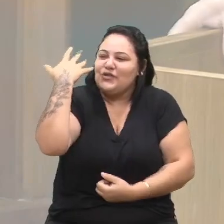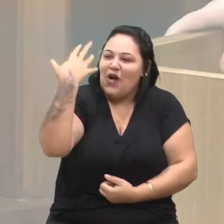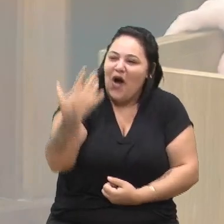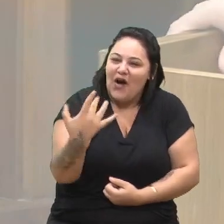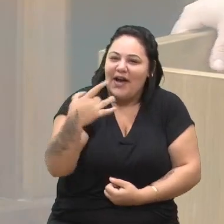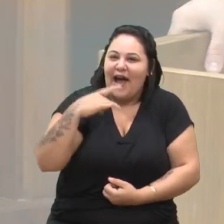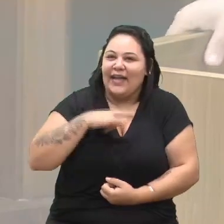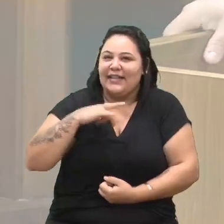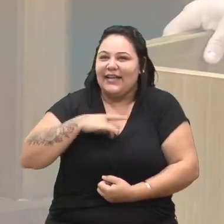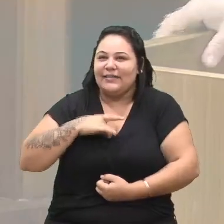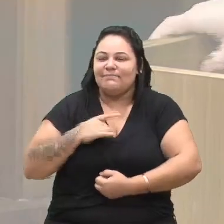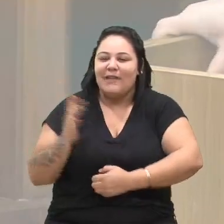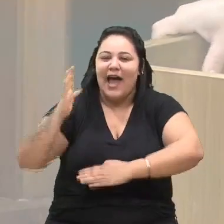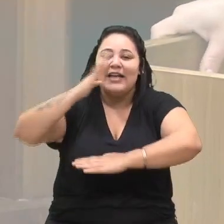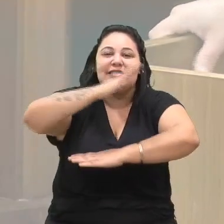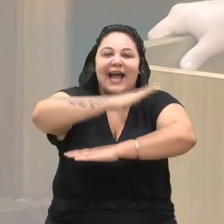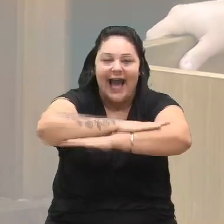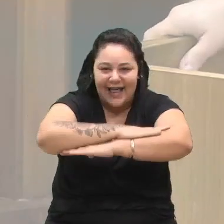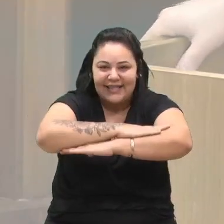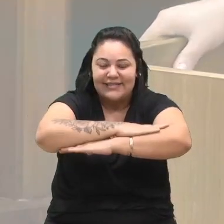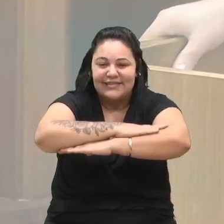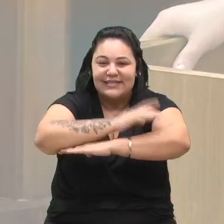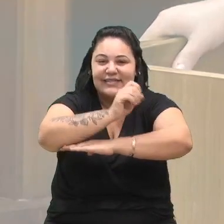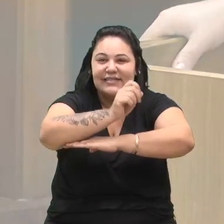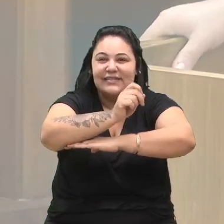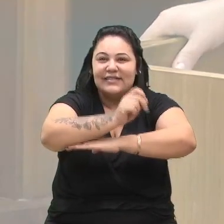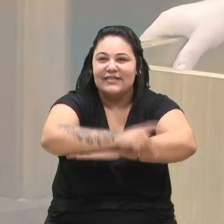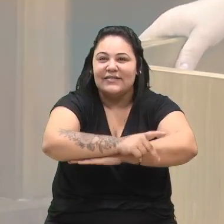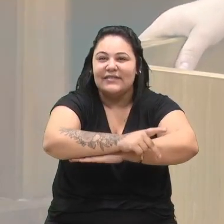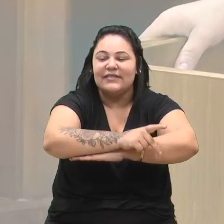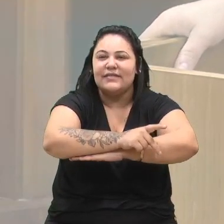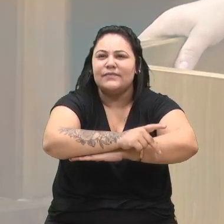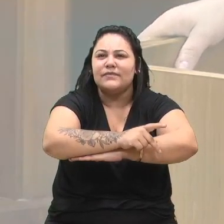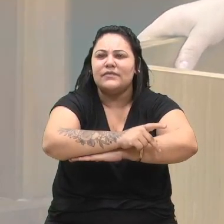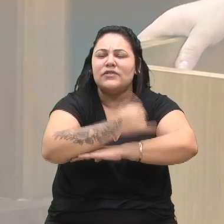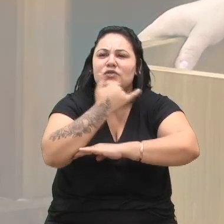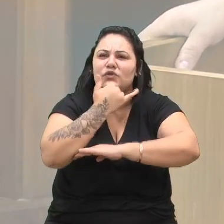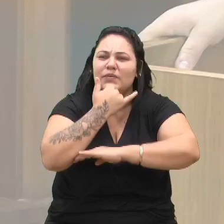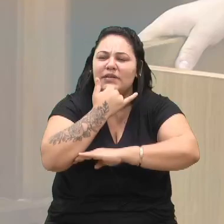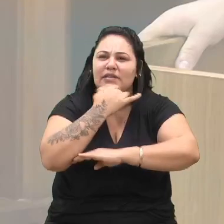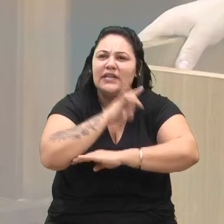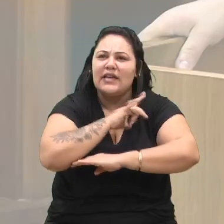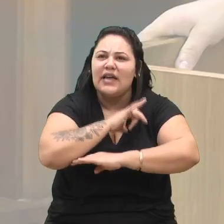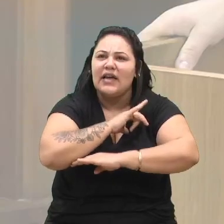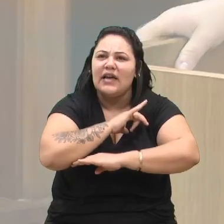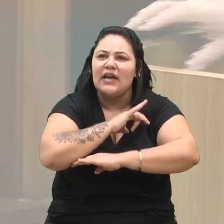quem fez sobre a questão do